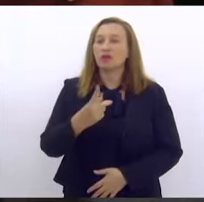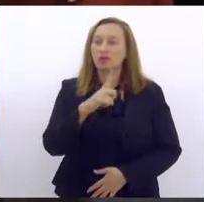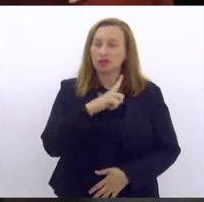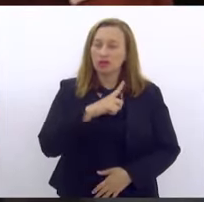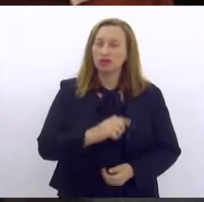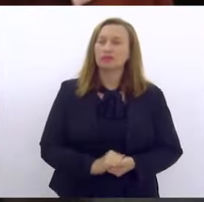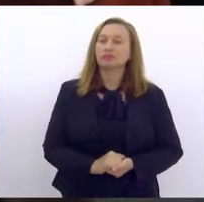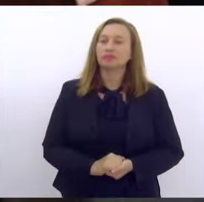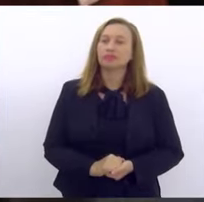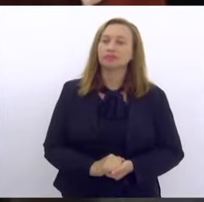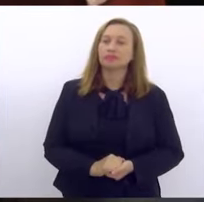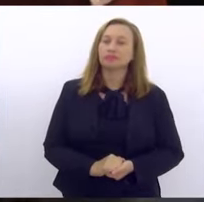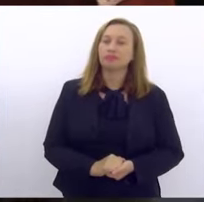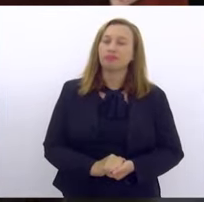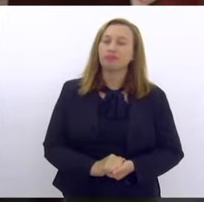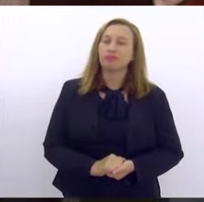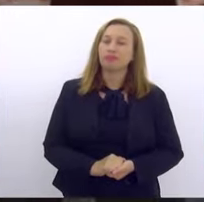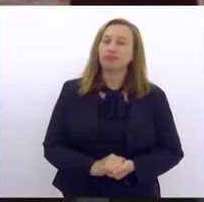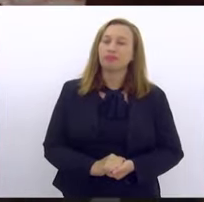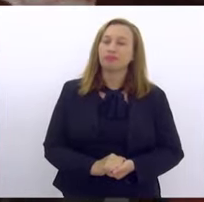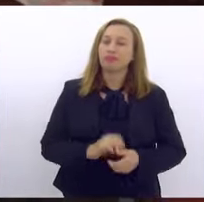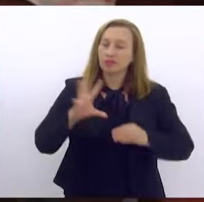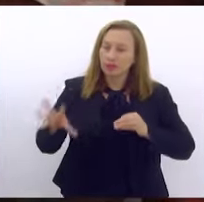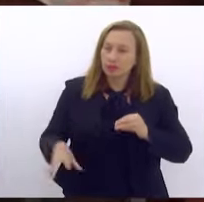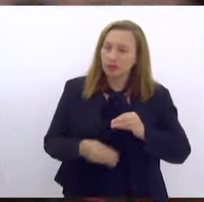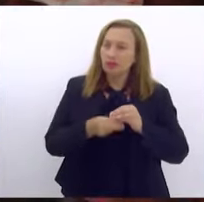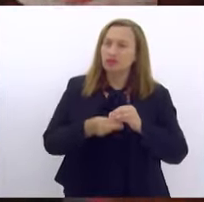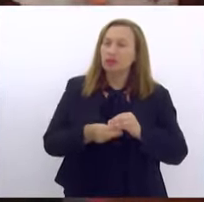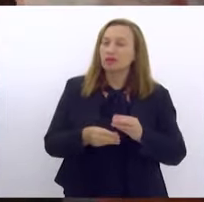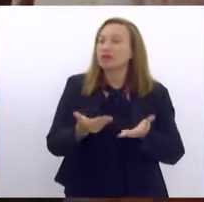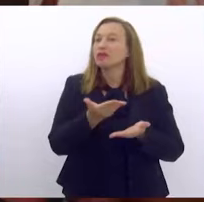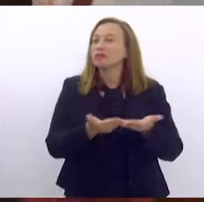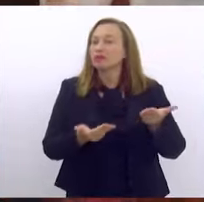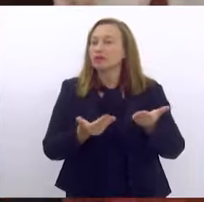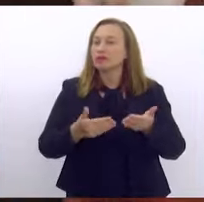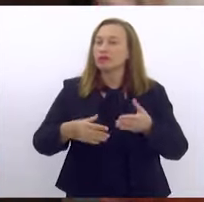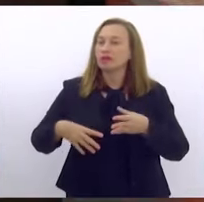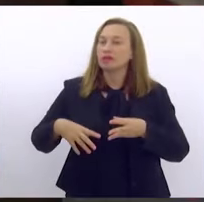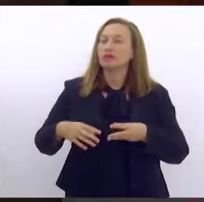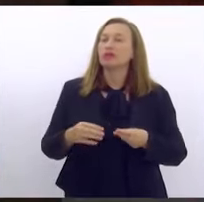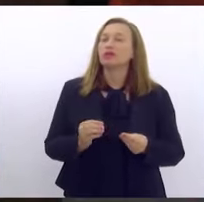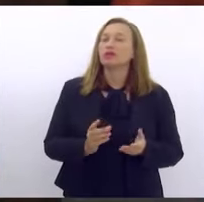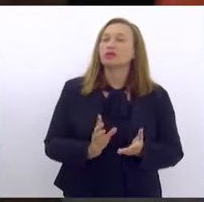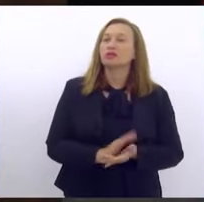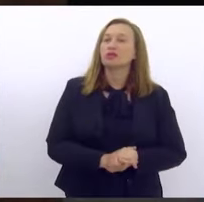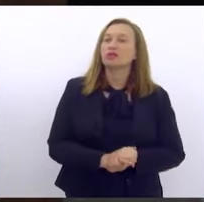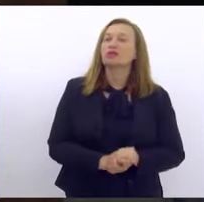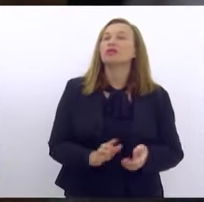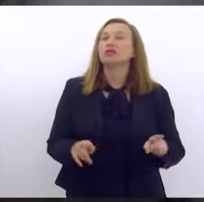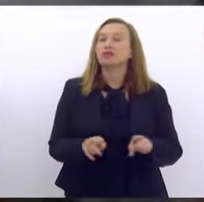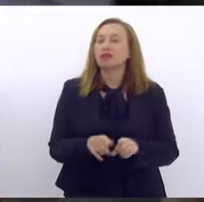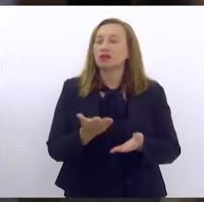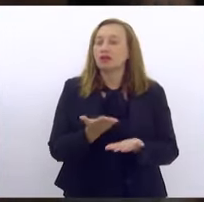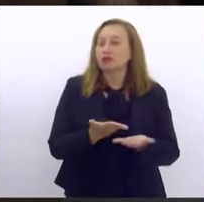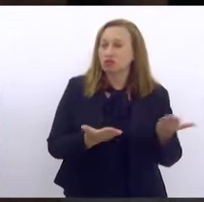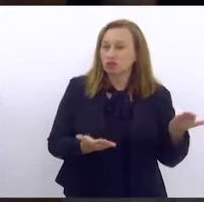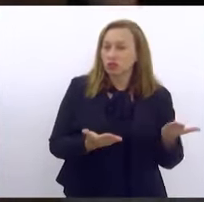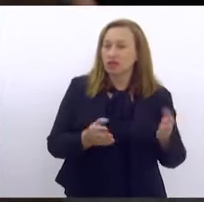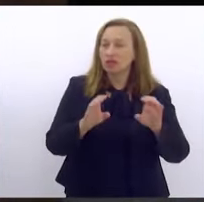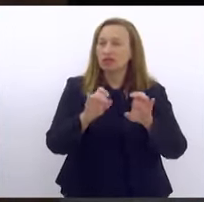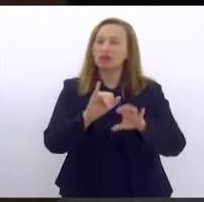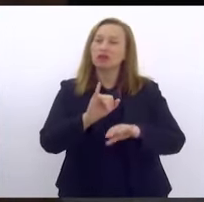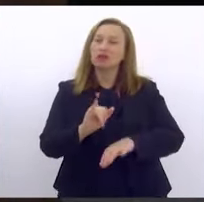que possa recompor as perdas acumuladas, não só em relação aos vencimentos, mas também as perdas que a